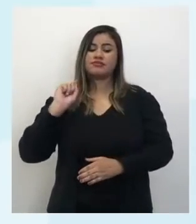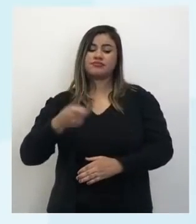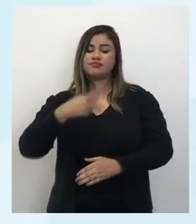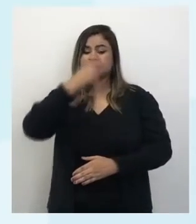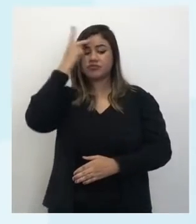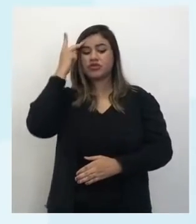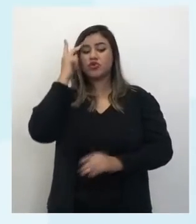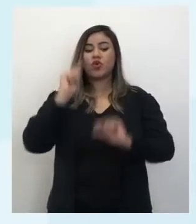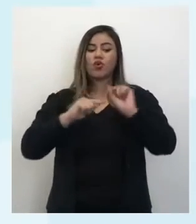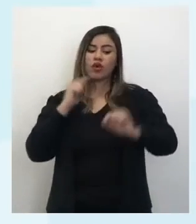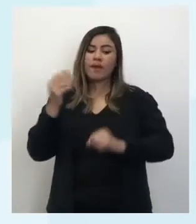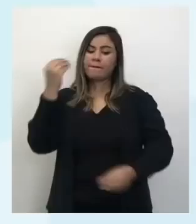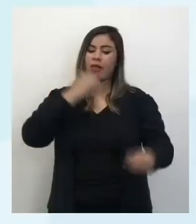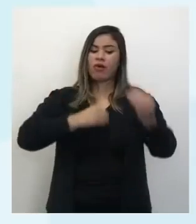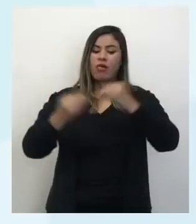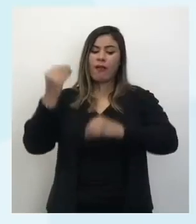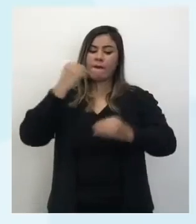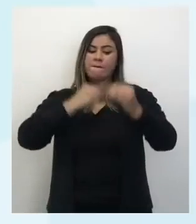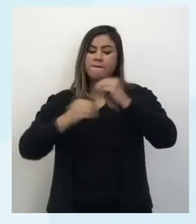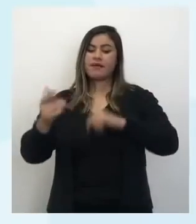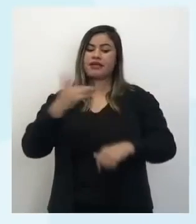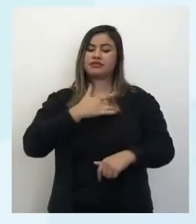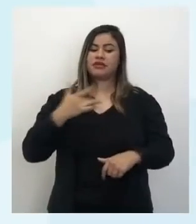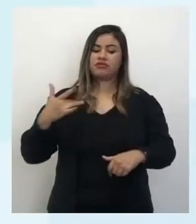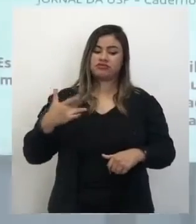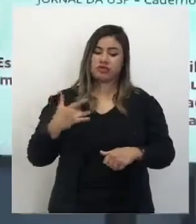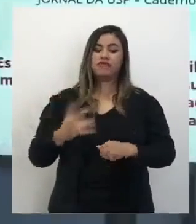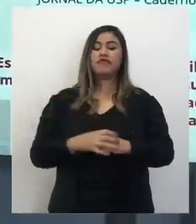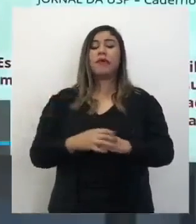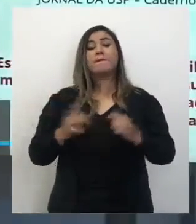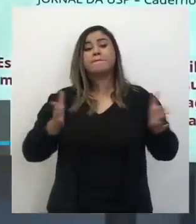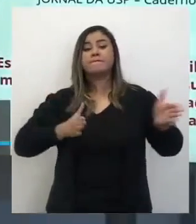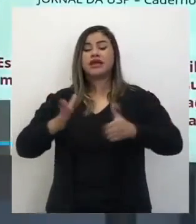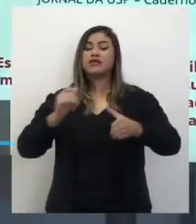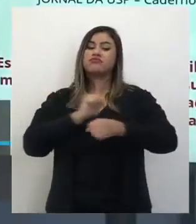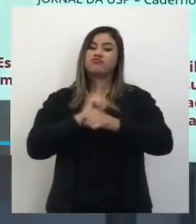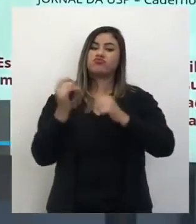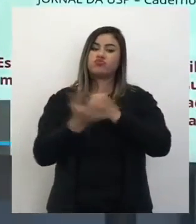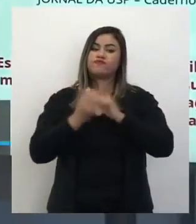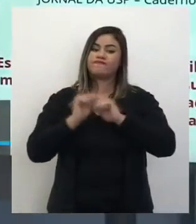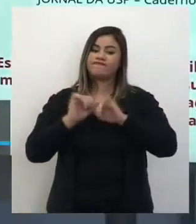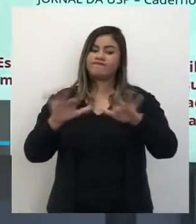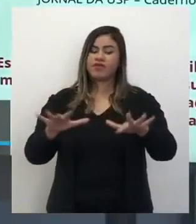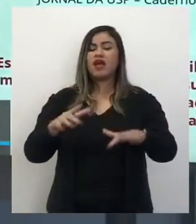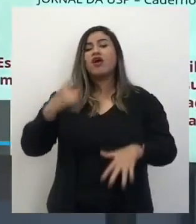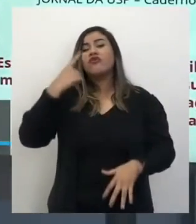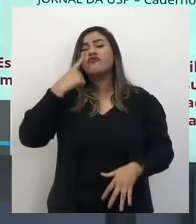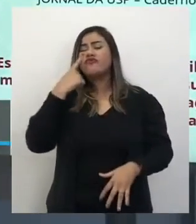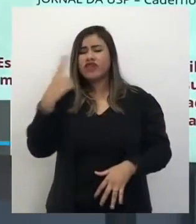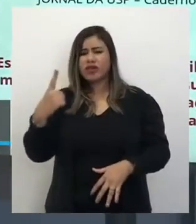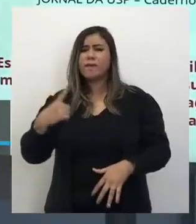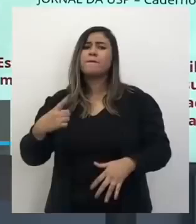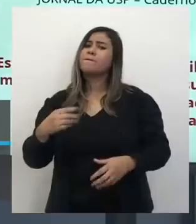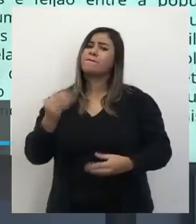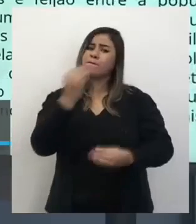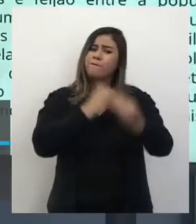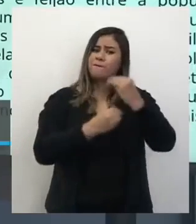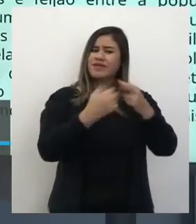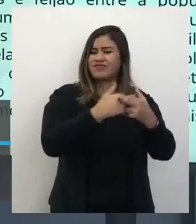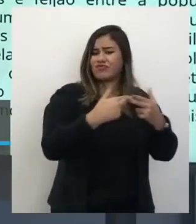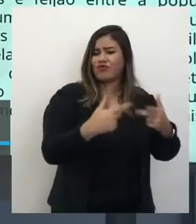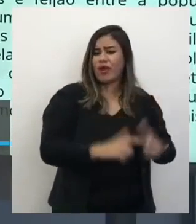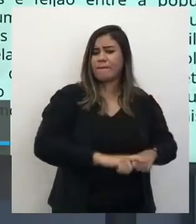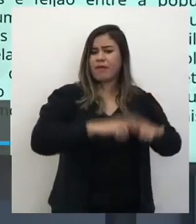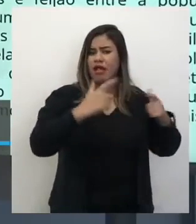geral na pandemia. Então, ao mesmo tempo que o consumo de alimentos não saudáveis cresceu entre os menos